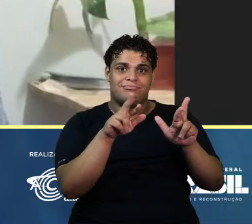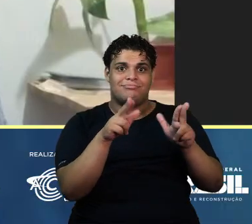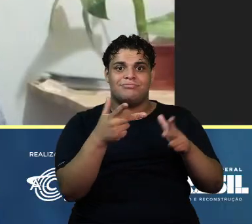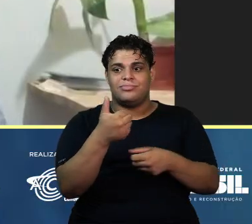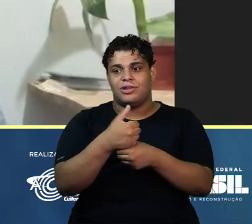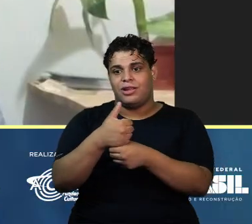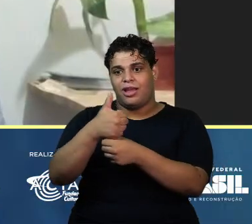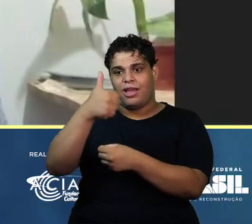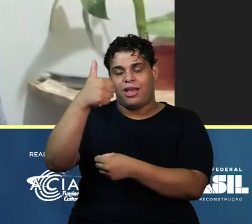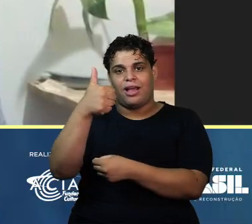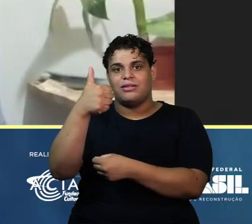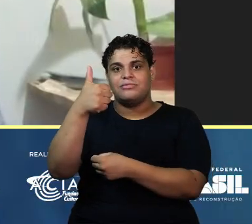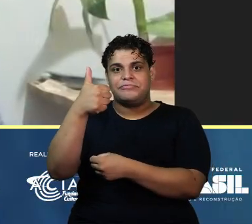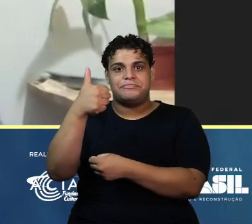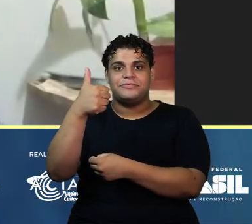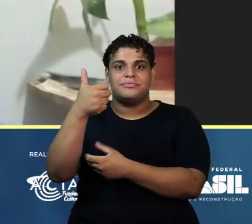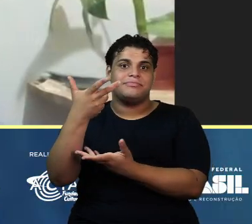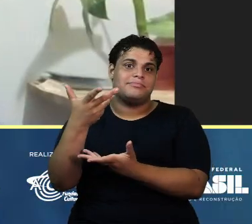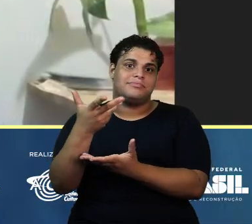garrafa,